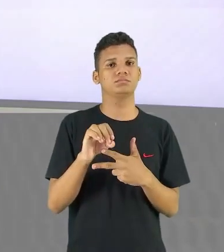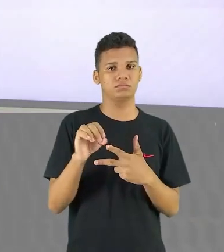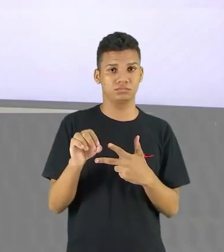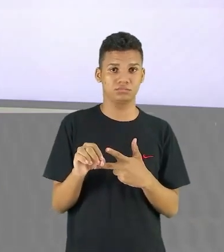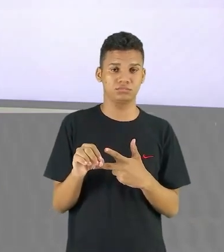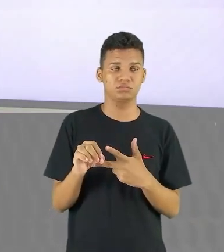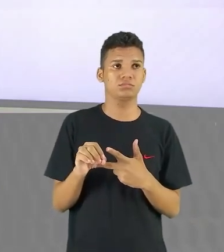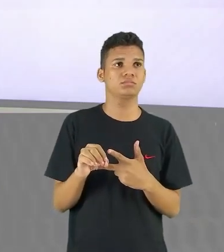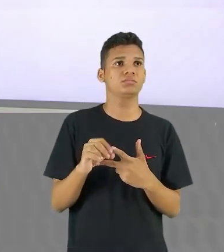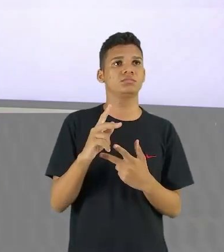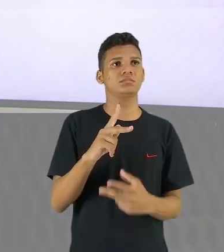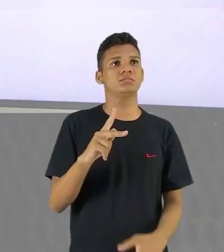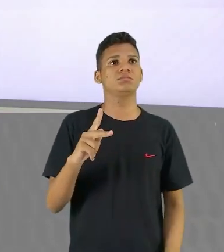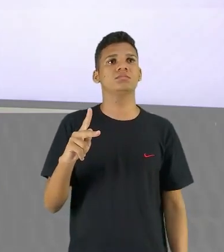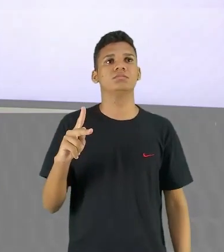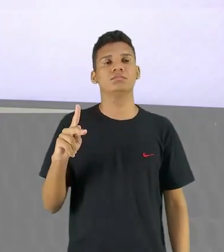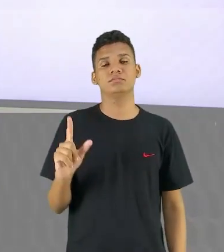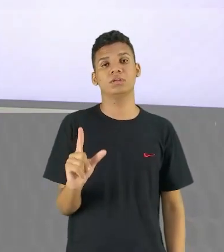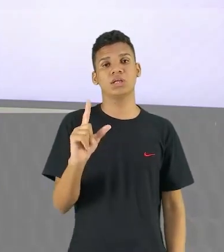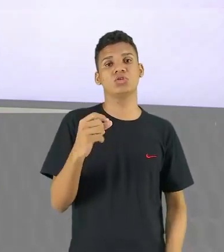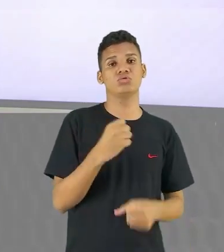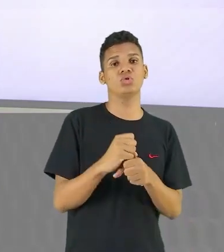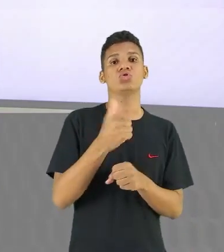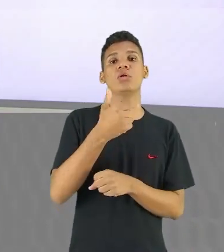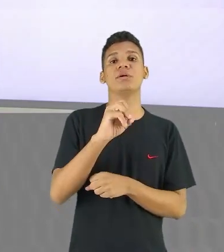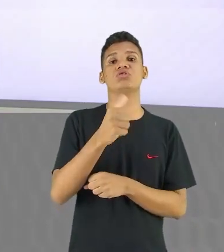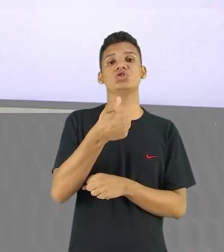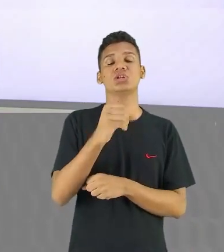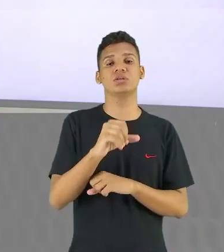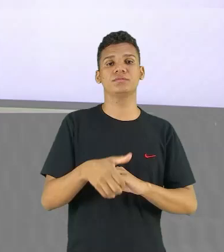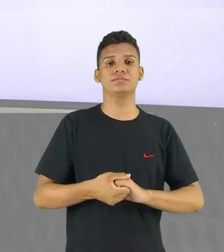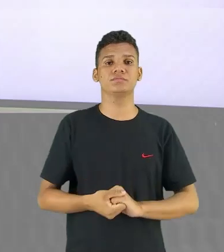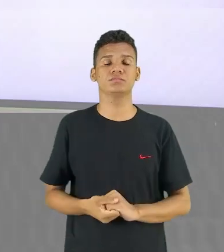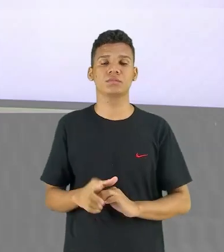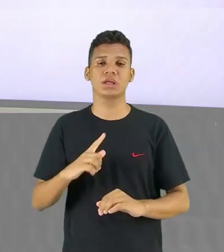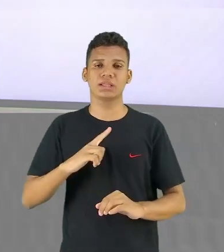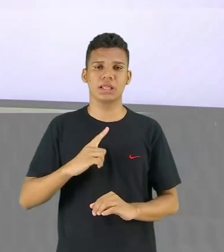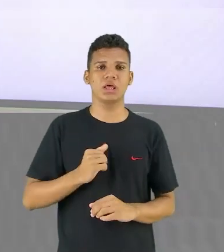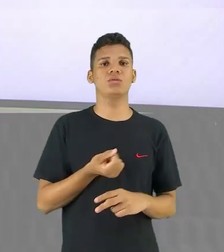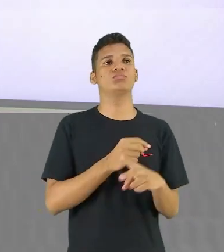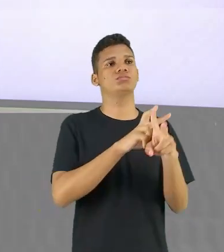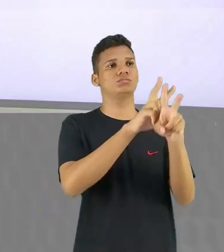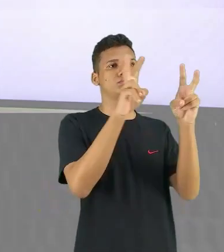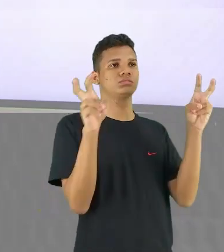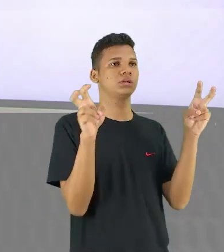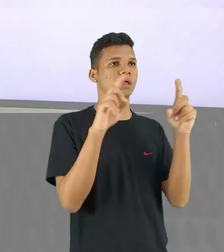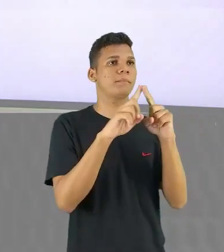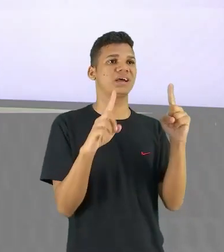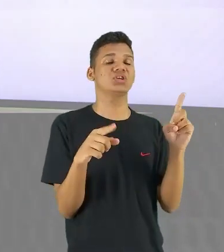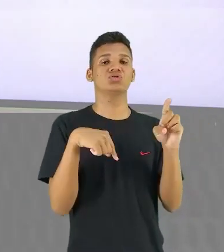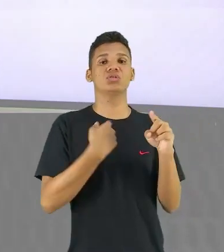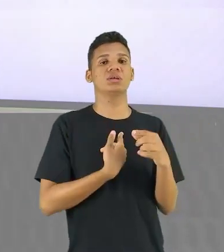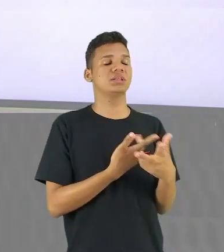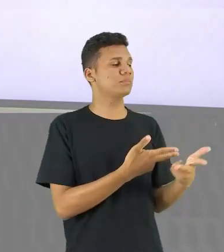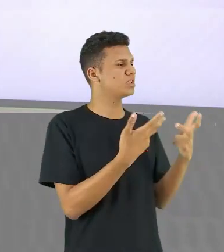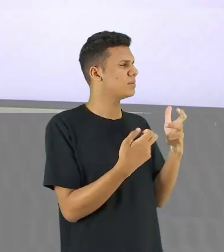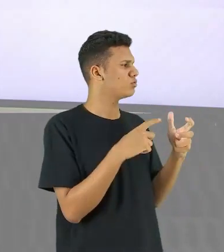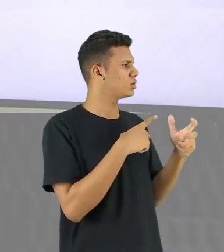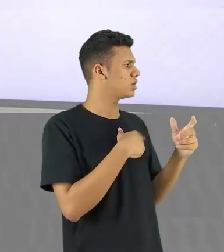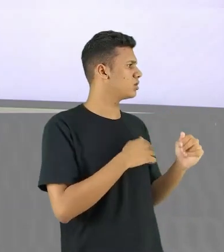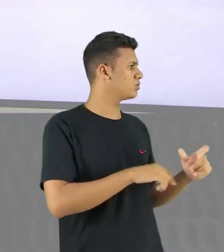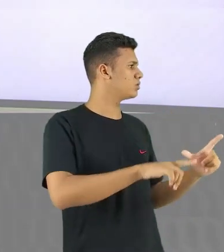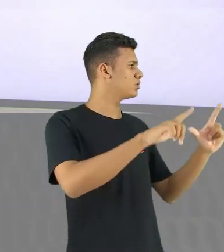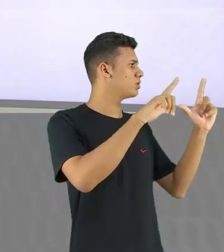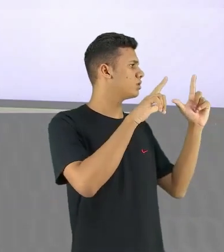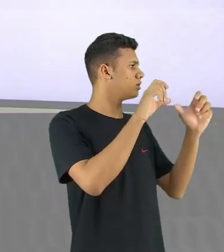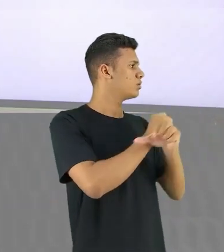também do Enem PPL, de 2019. Tem um título e aqui a gente vê um destaque, ó, bem